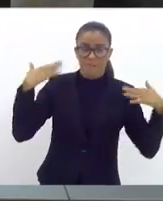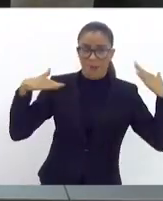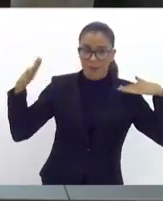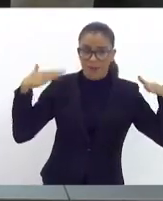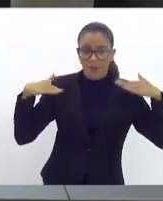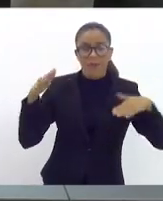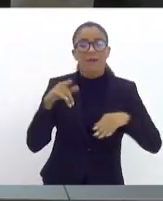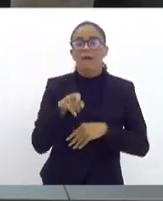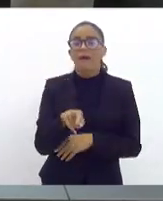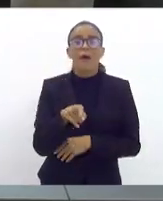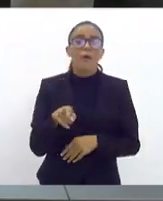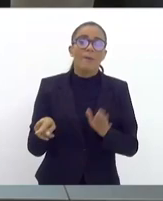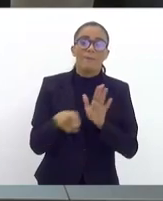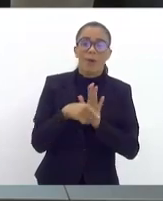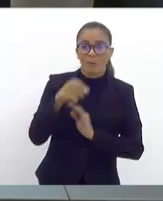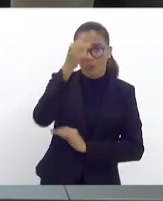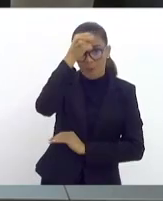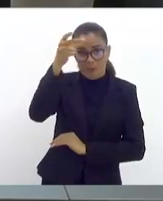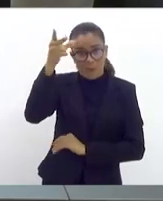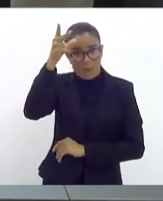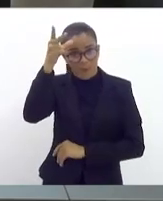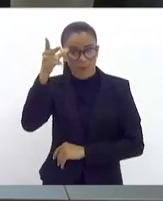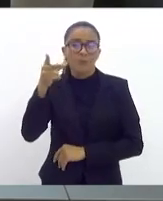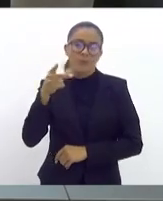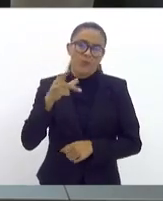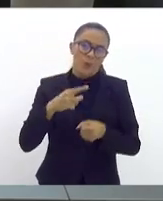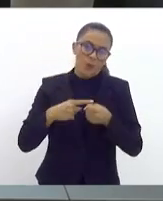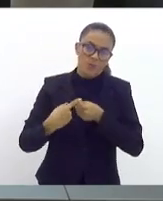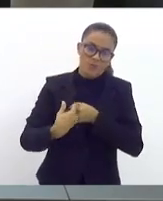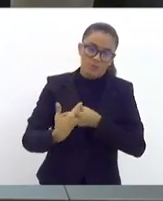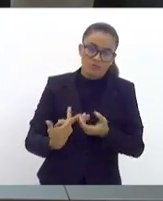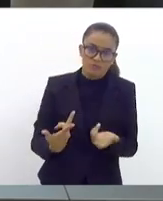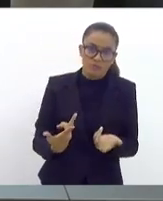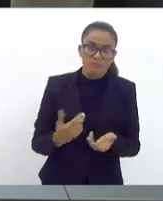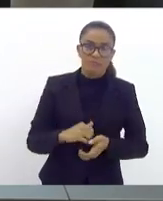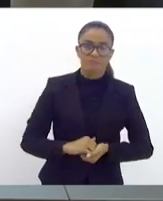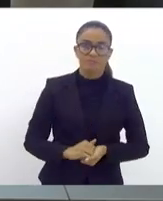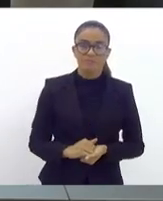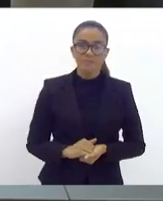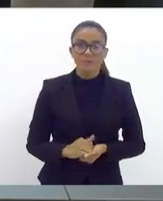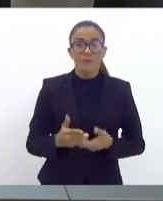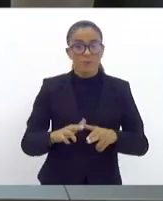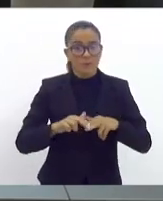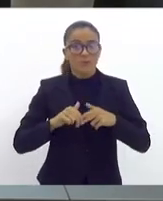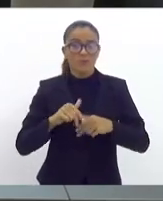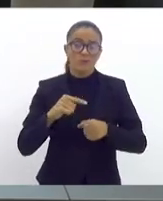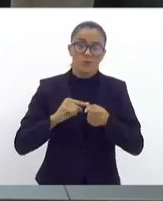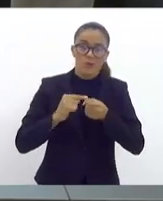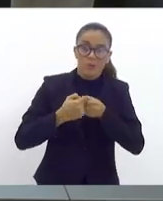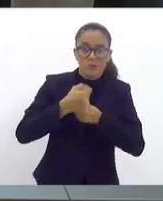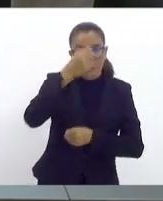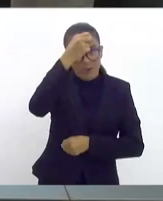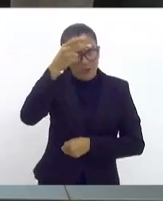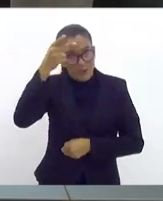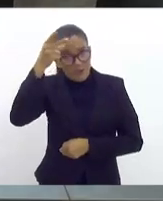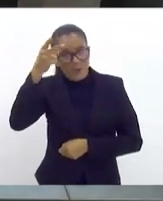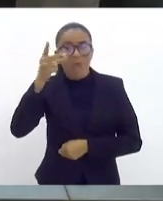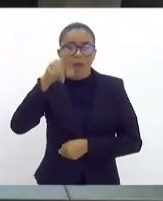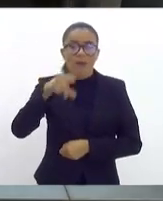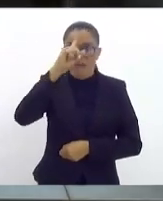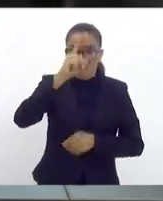é municipal Então tu é que os municípios que regulam